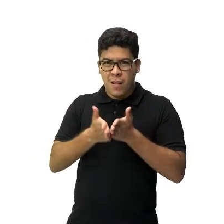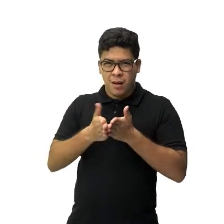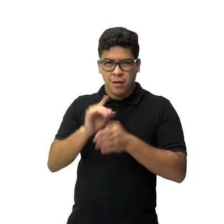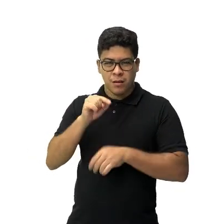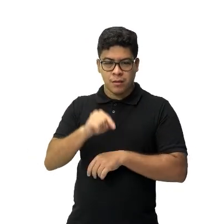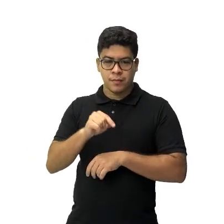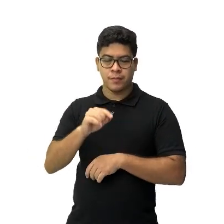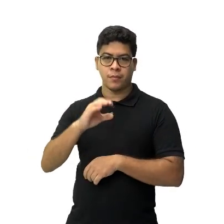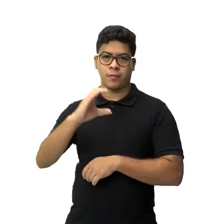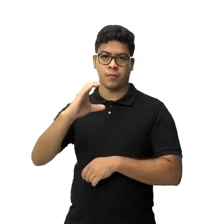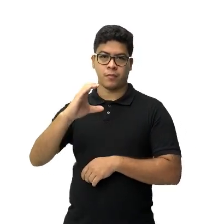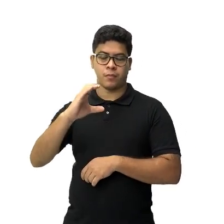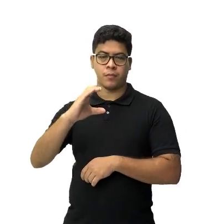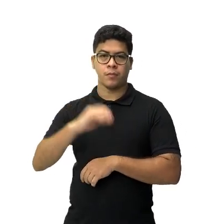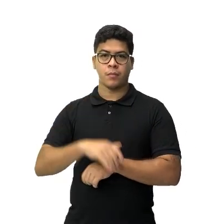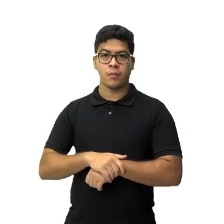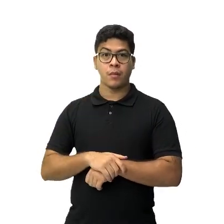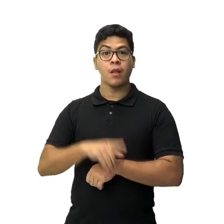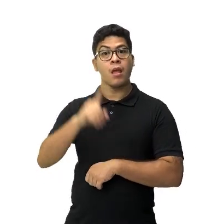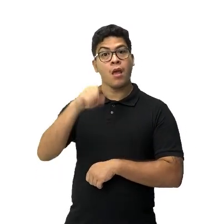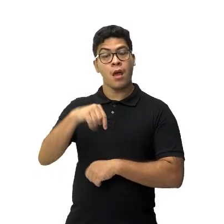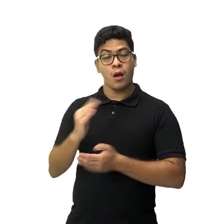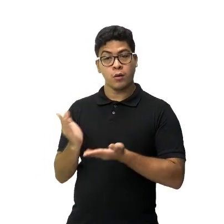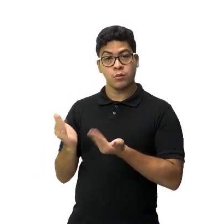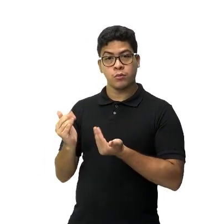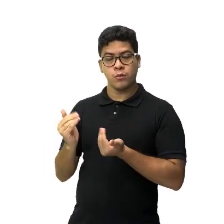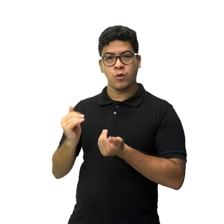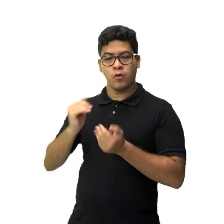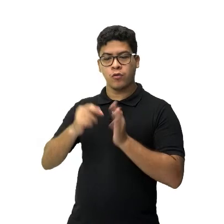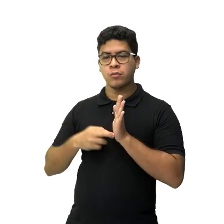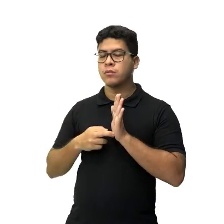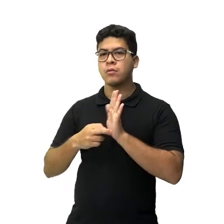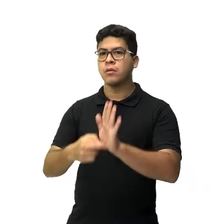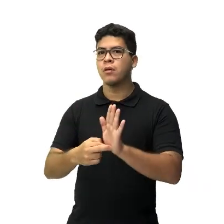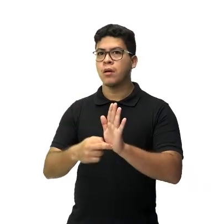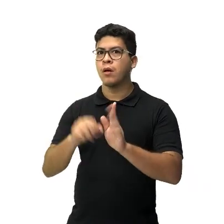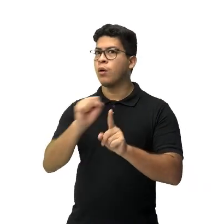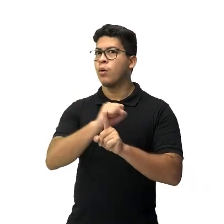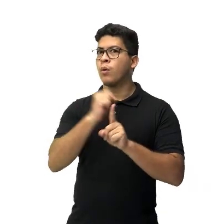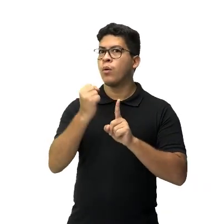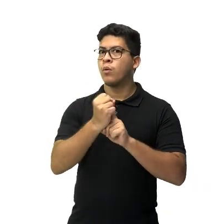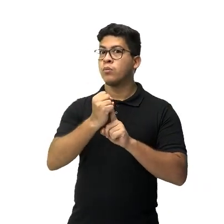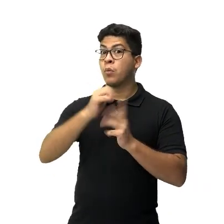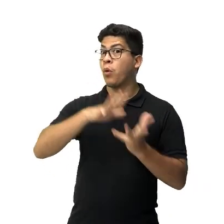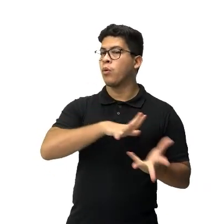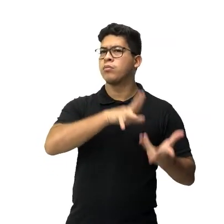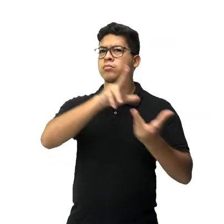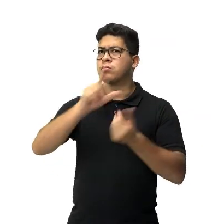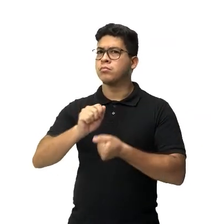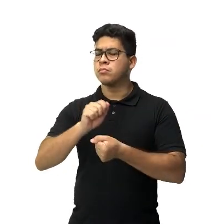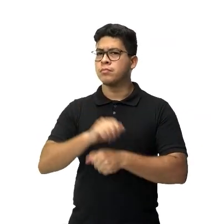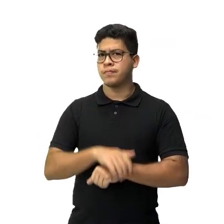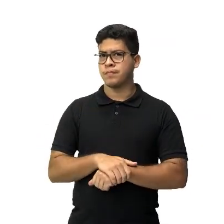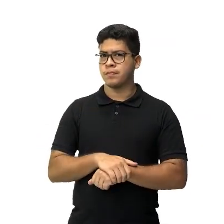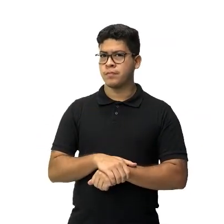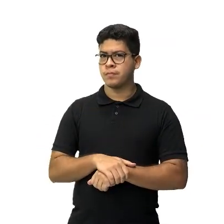os jovens representantes da sociodiversidade brasileira e mundial.